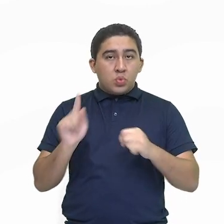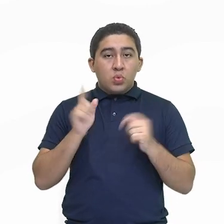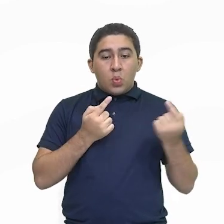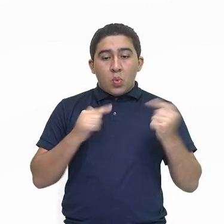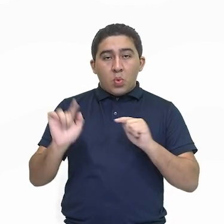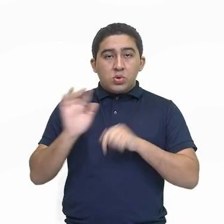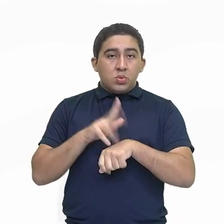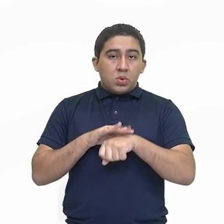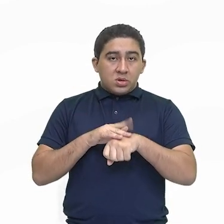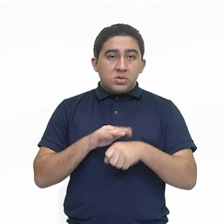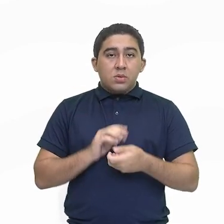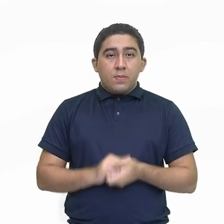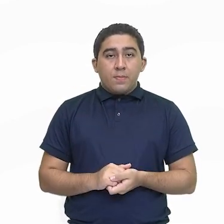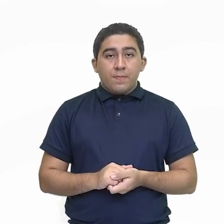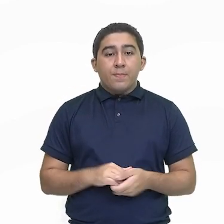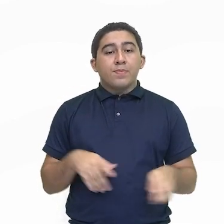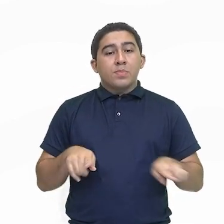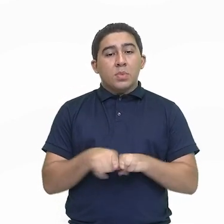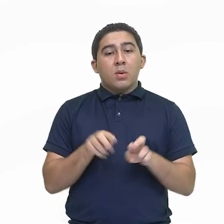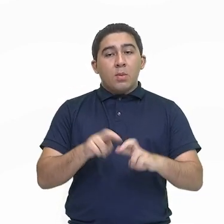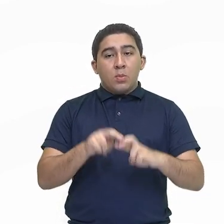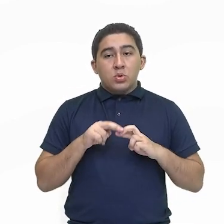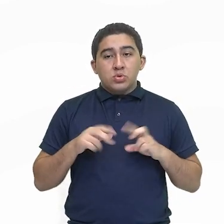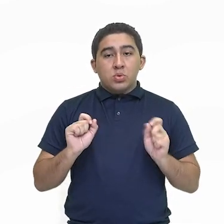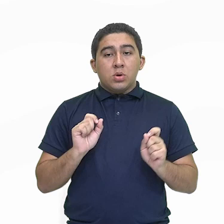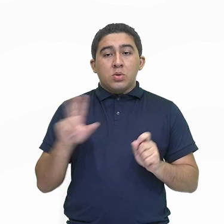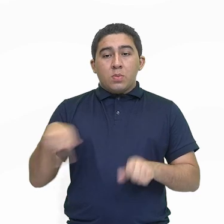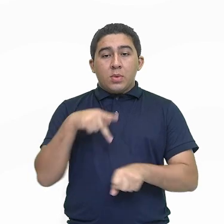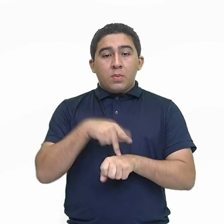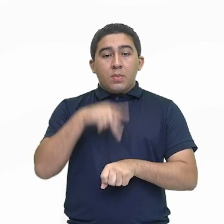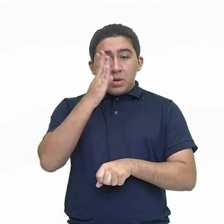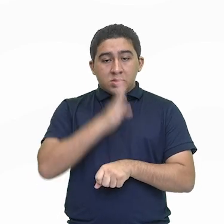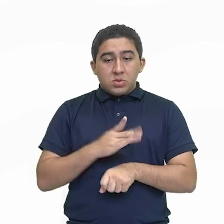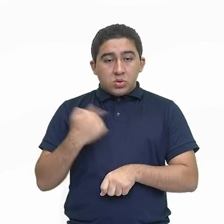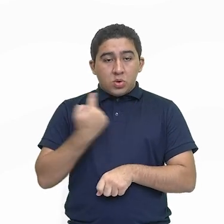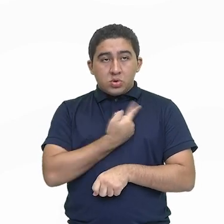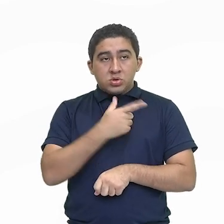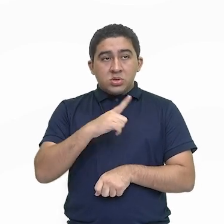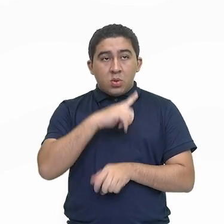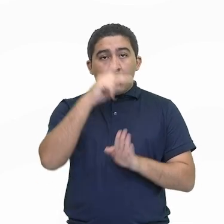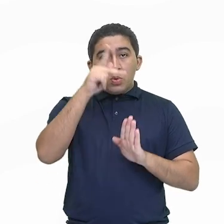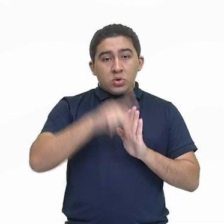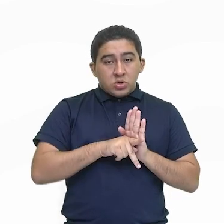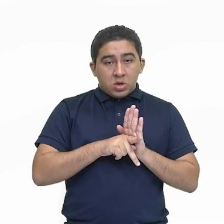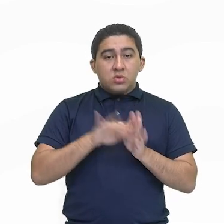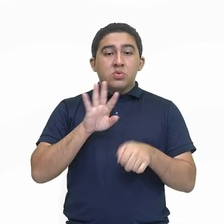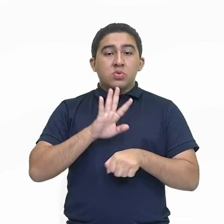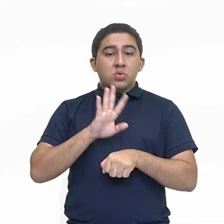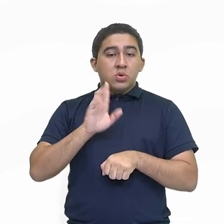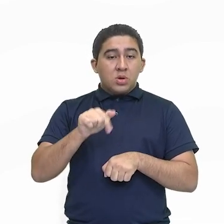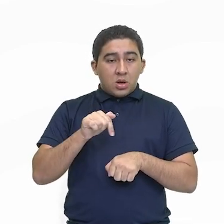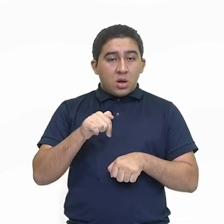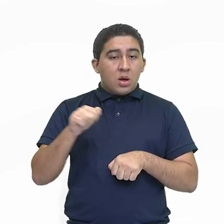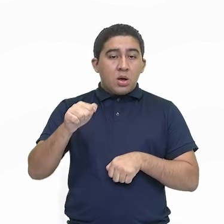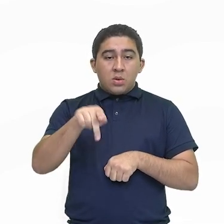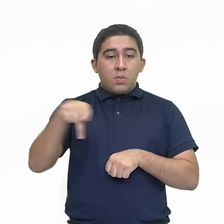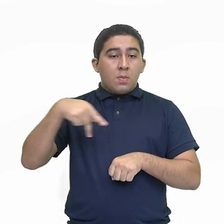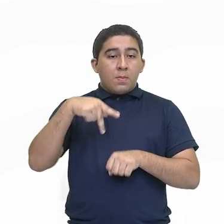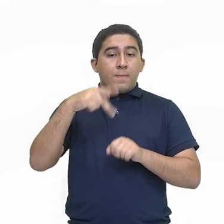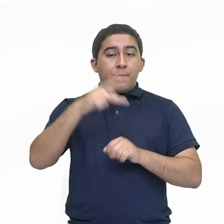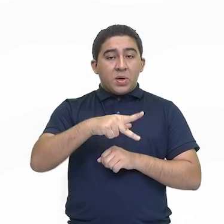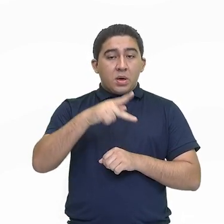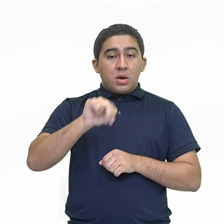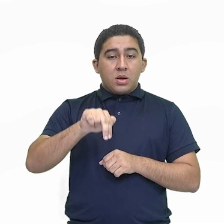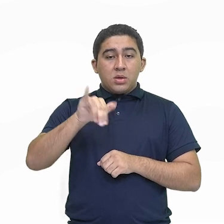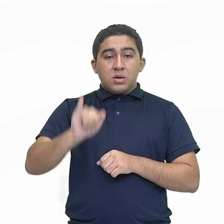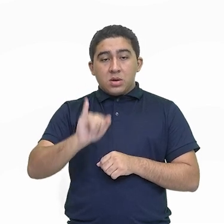doenças infecciosas. E é por isso que no Brasil nós temos o Plano Nacional de Imunização. Esse